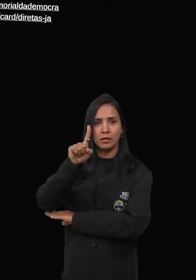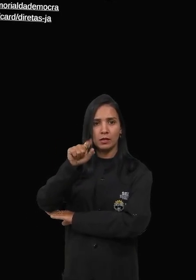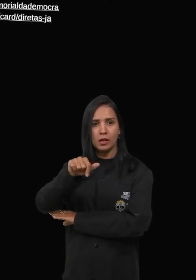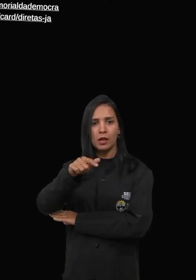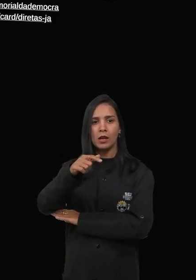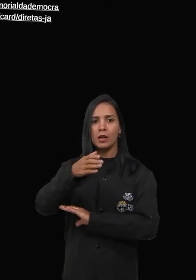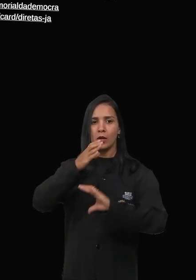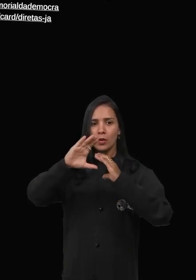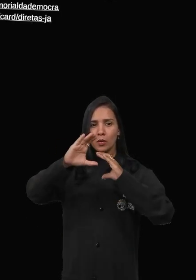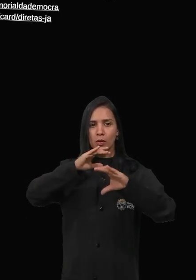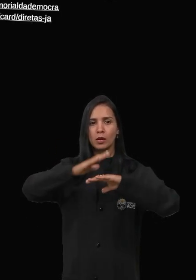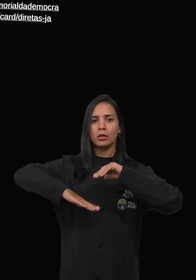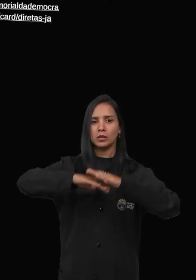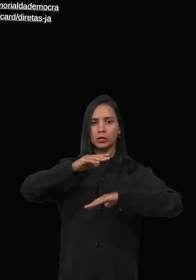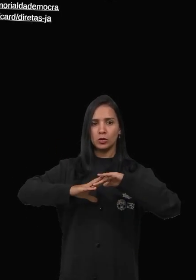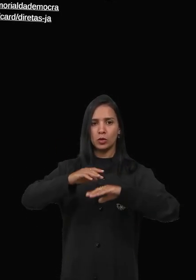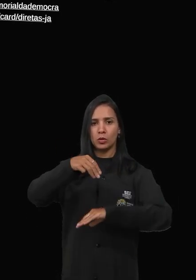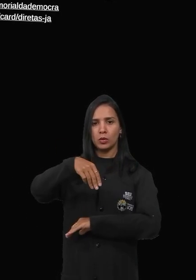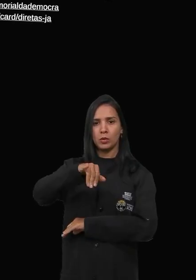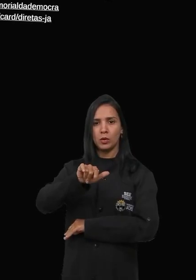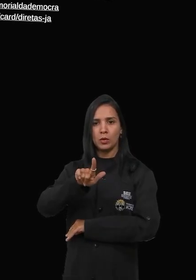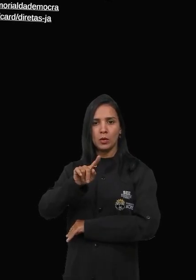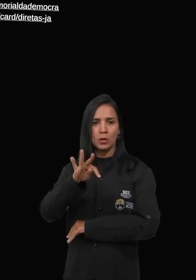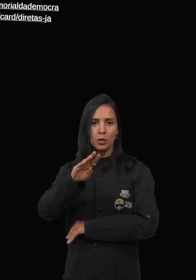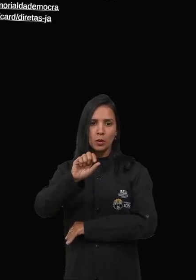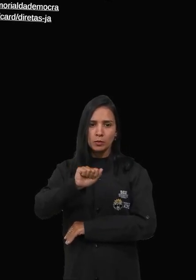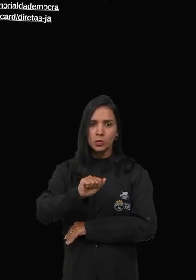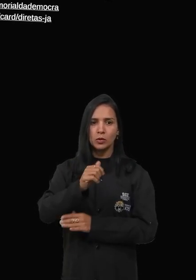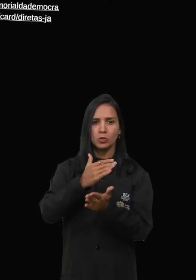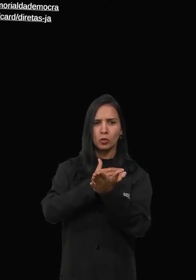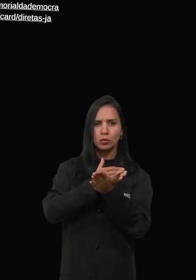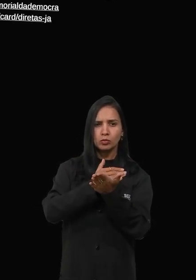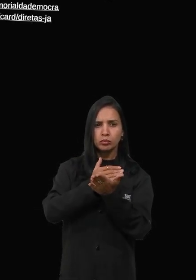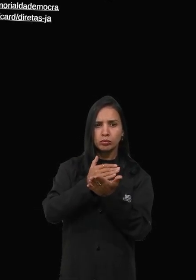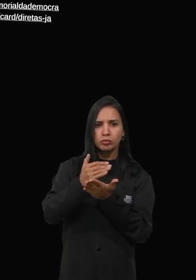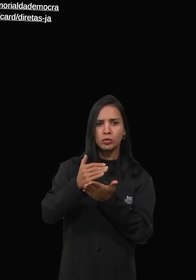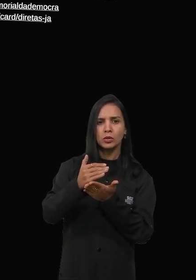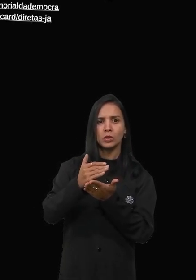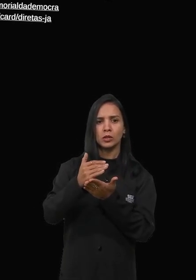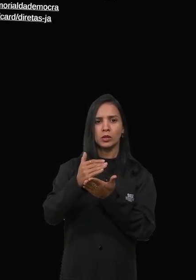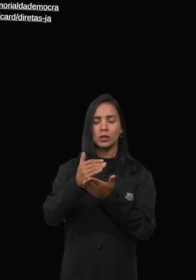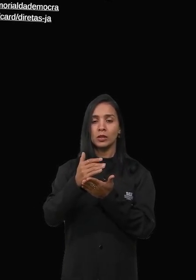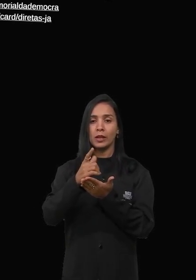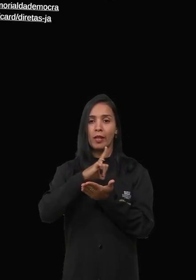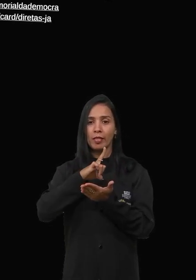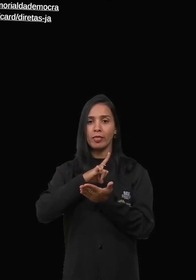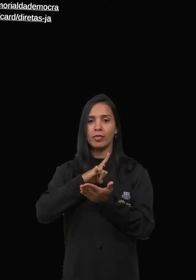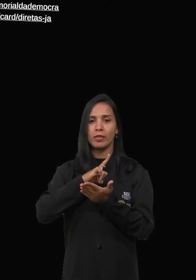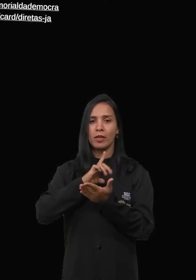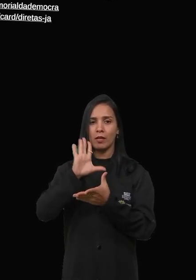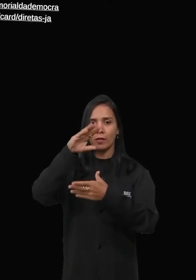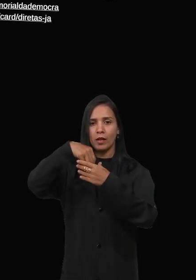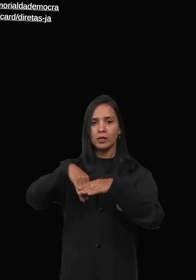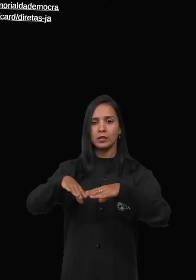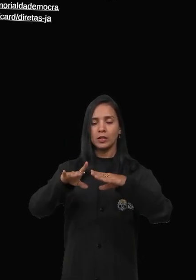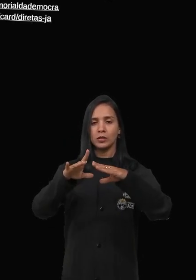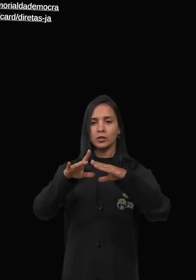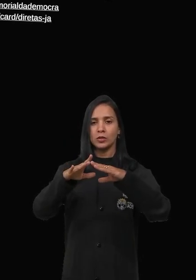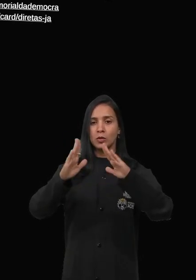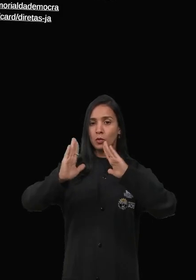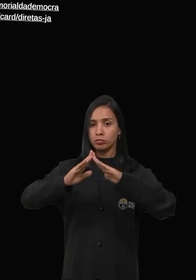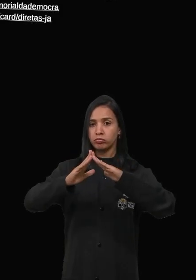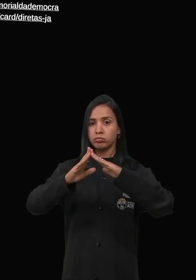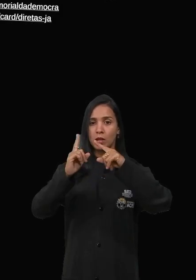no comício da Candelária, uma foto aí do Vidal de Trindade. Você